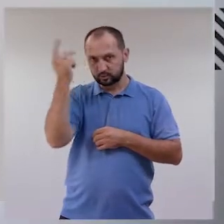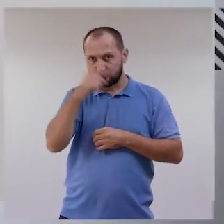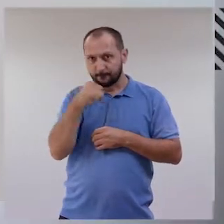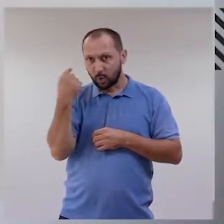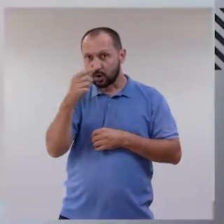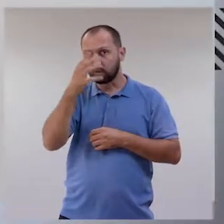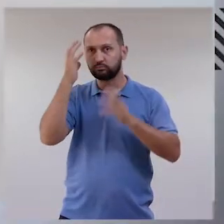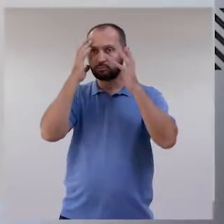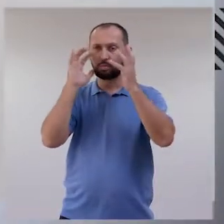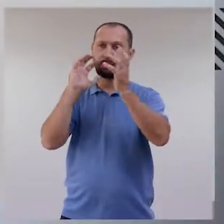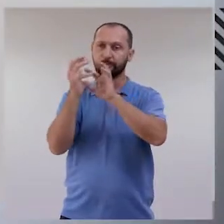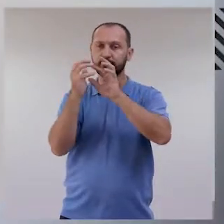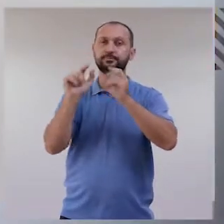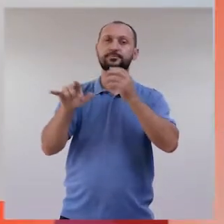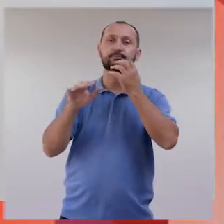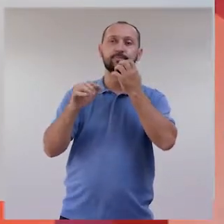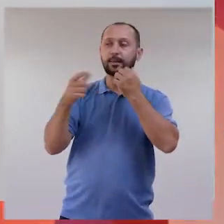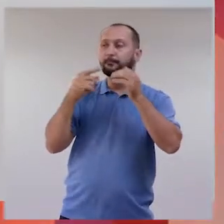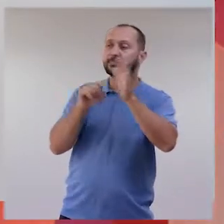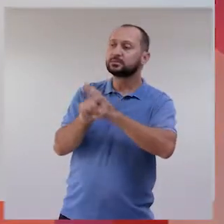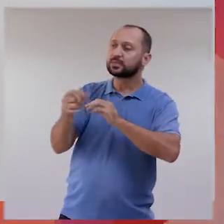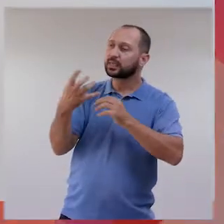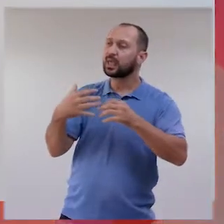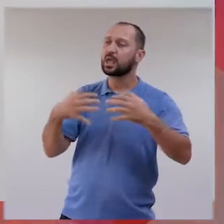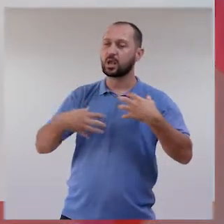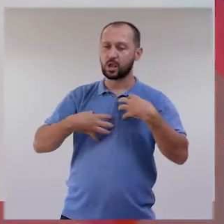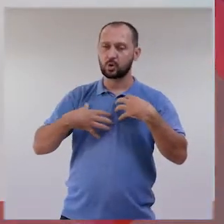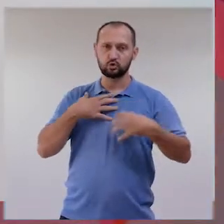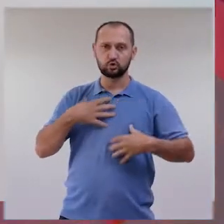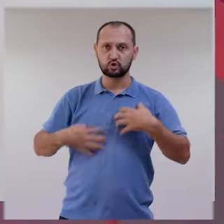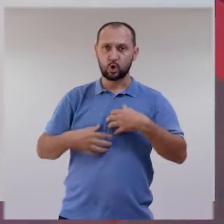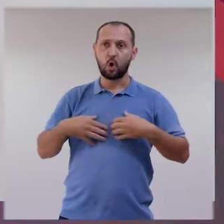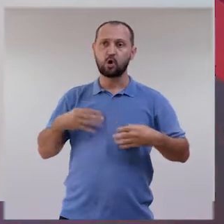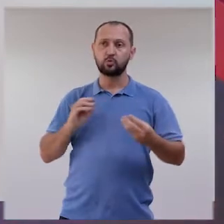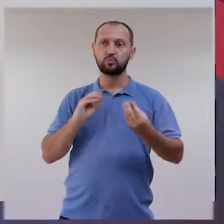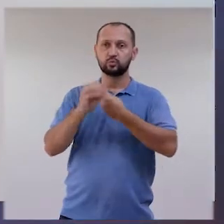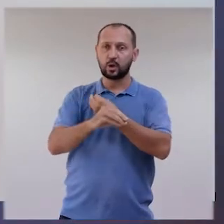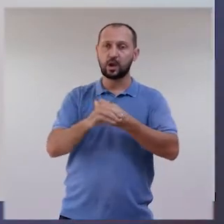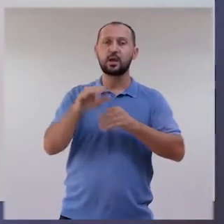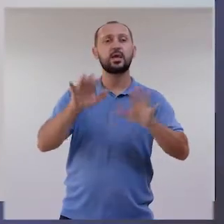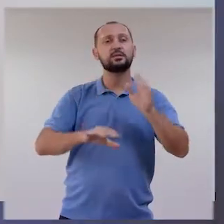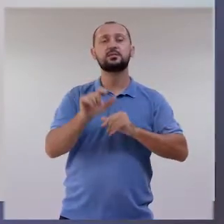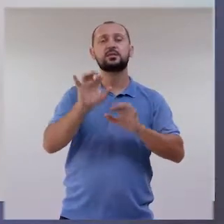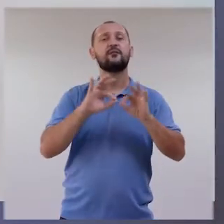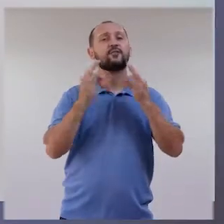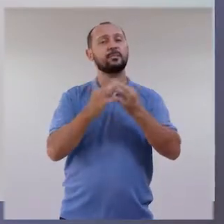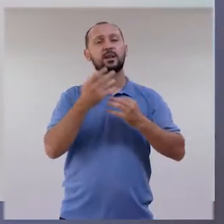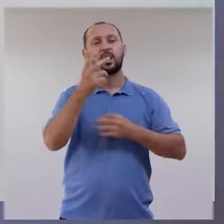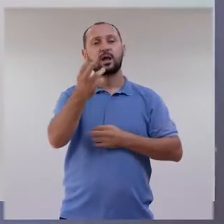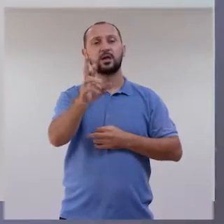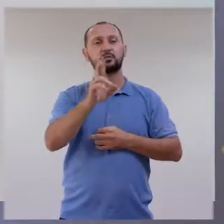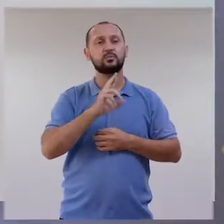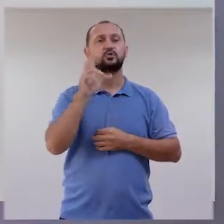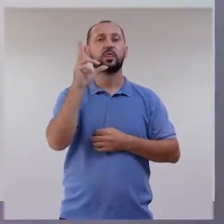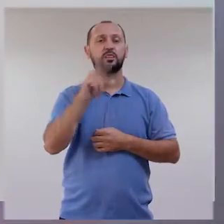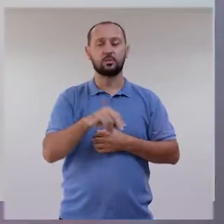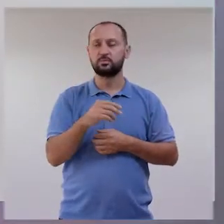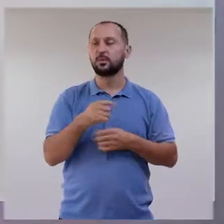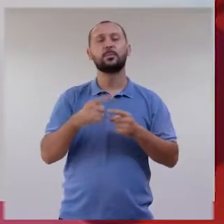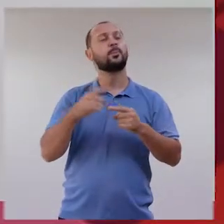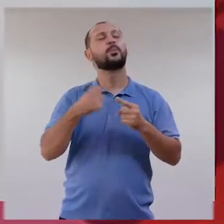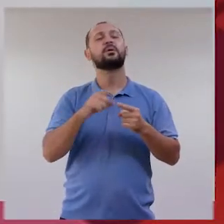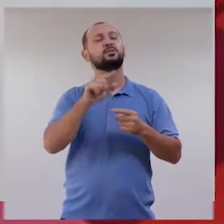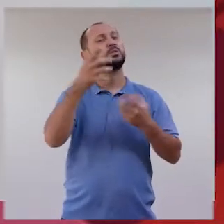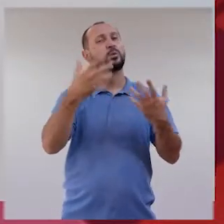família quer fazer a doação desses órgãos e desses tecidos. E muitas vezes a família diz não. E aí nós perguntamos, por